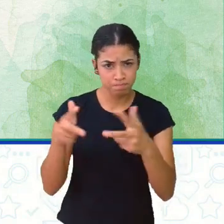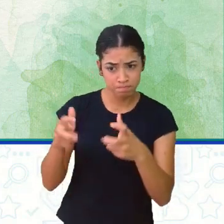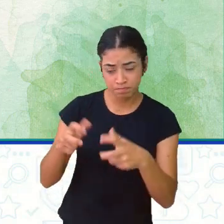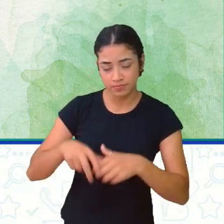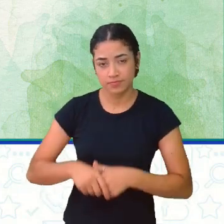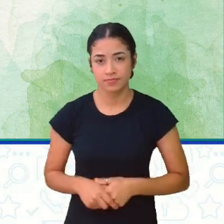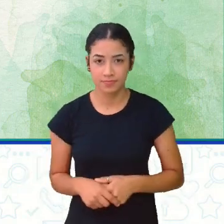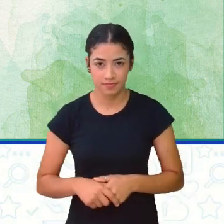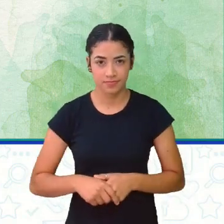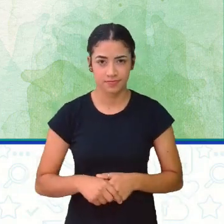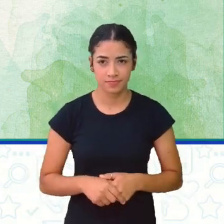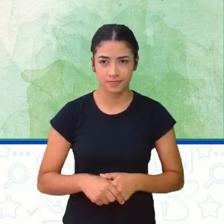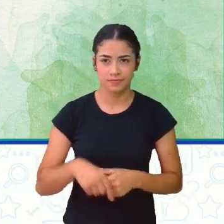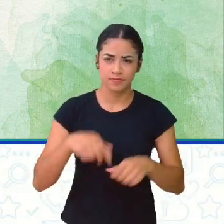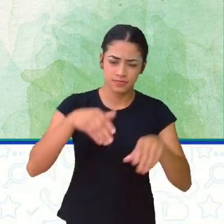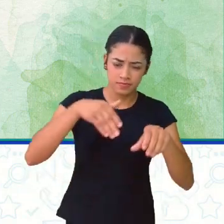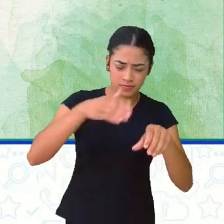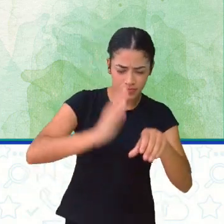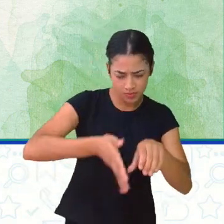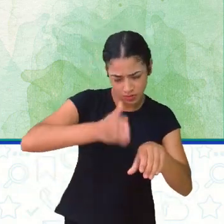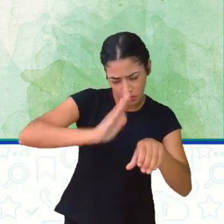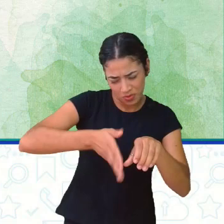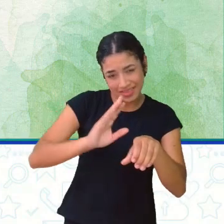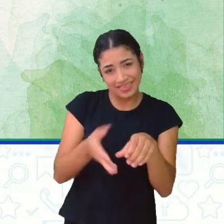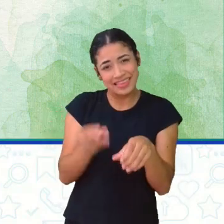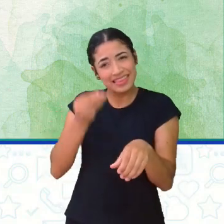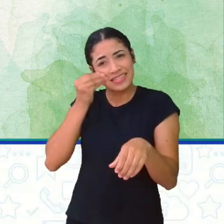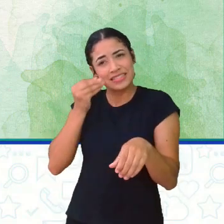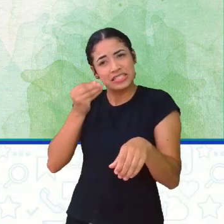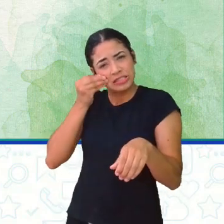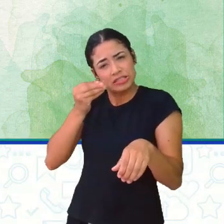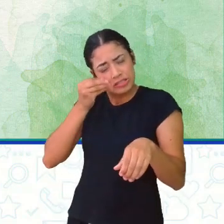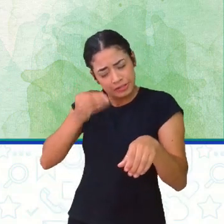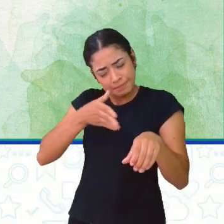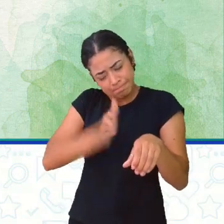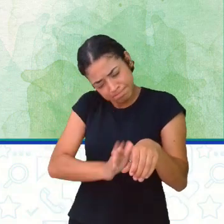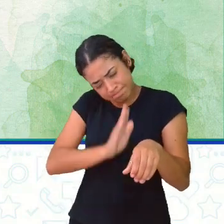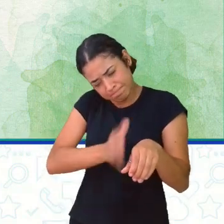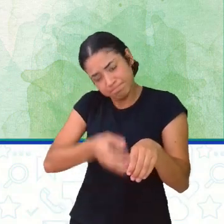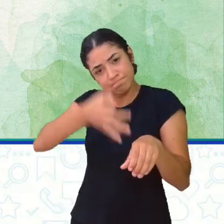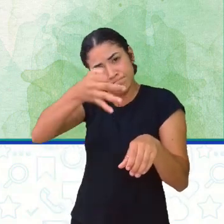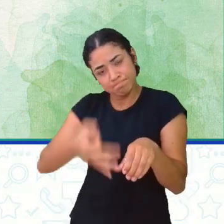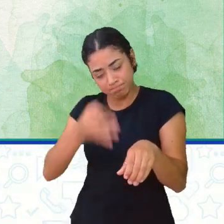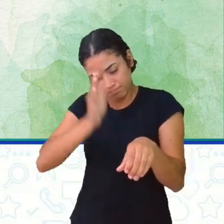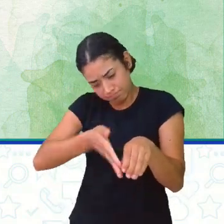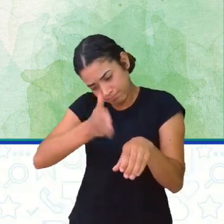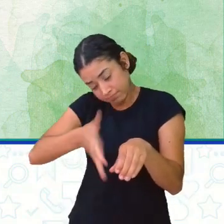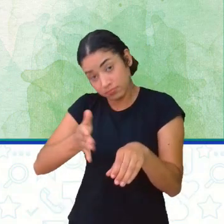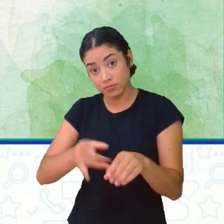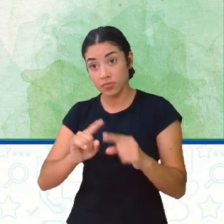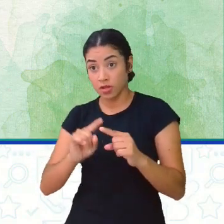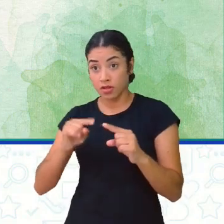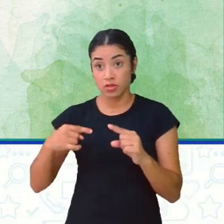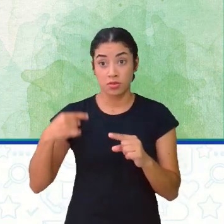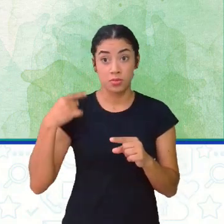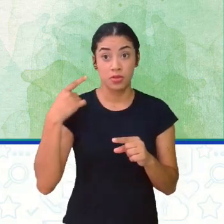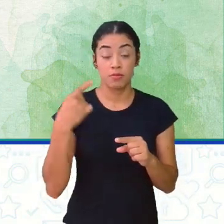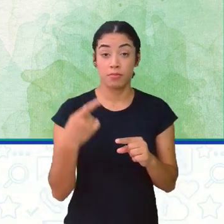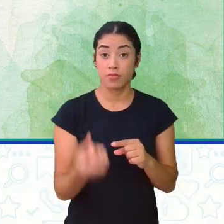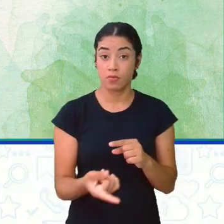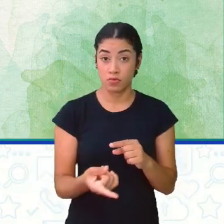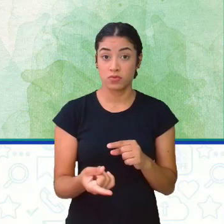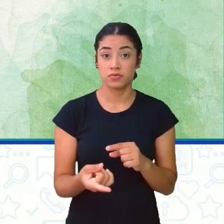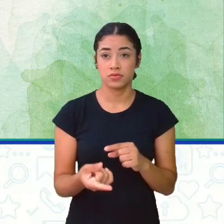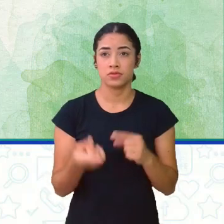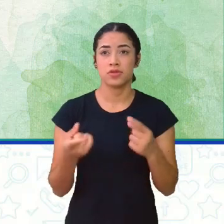percebendo? Então, ele corta, tenta cortar o máximo possível. Depois que ele corta, né, cortou bastante, olha, ele já